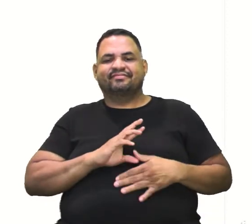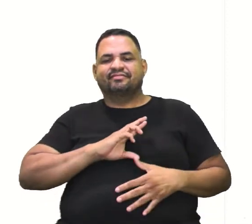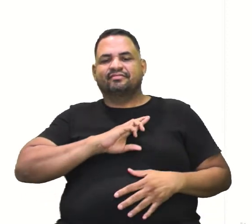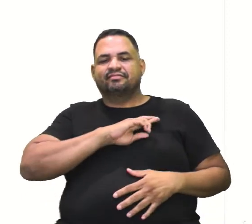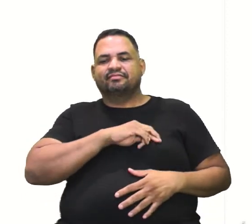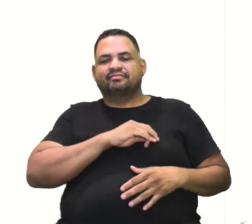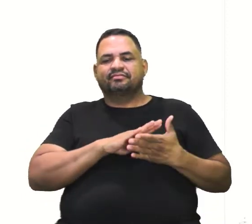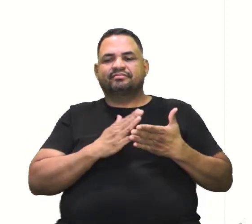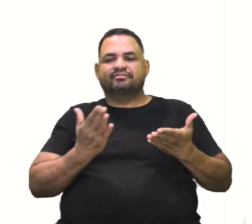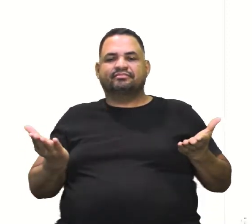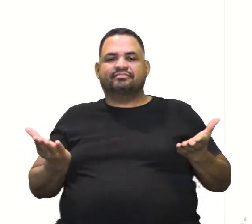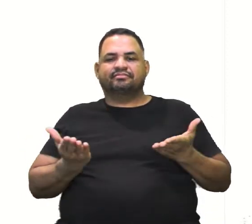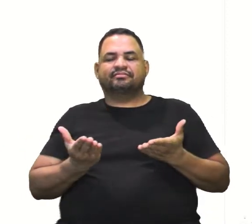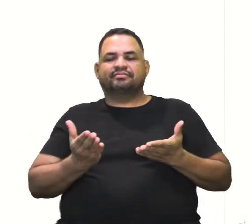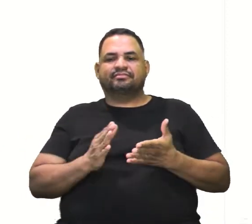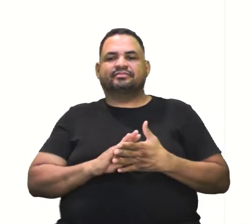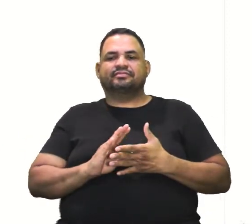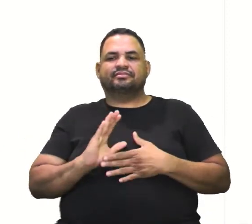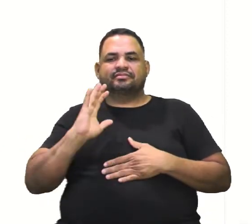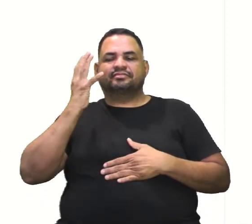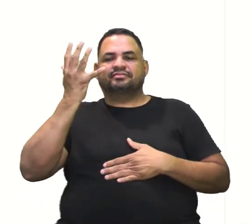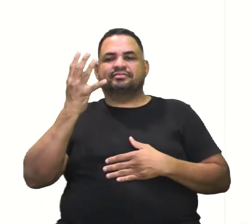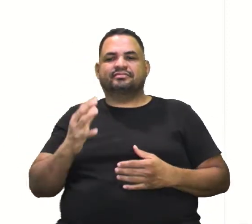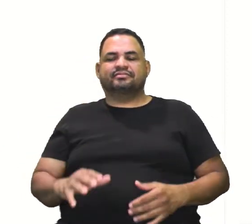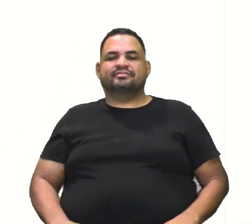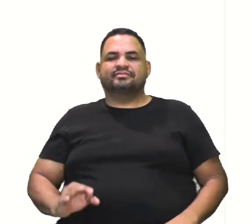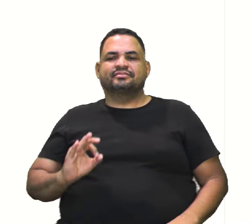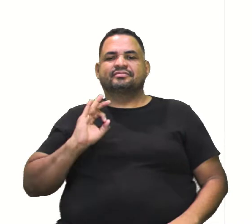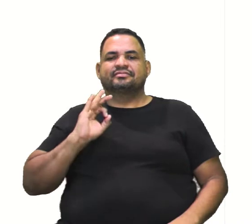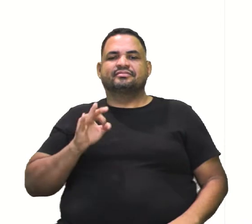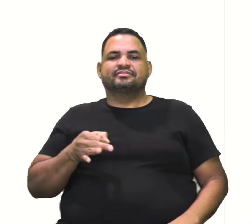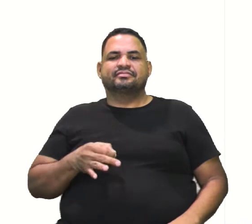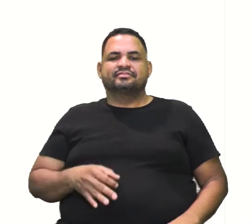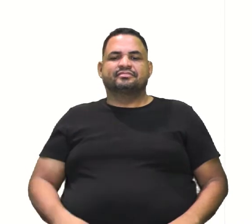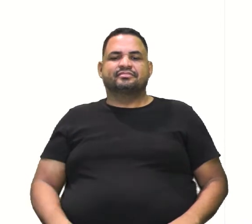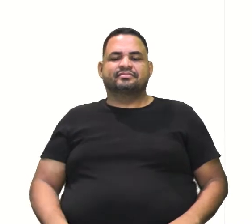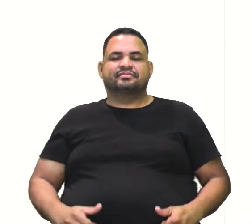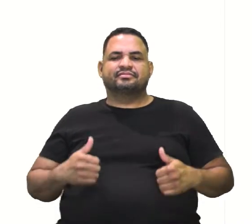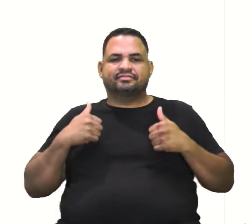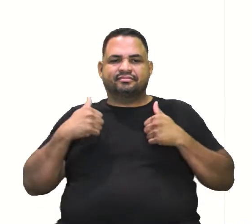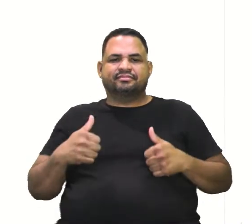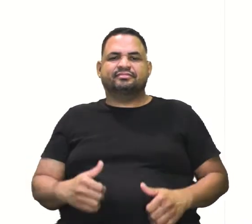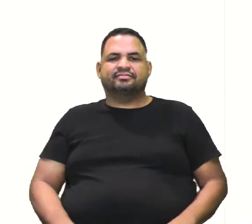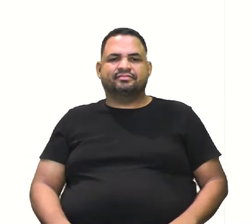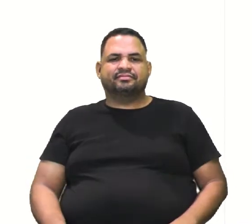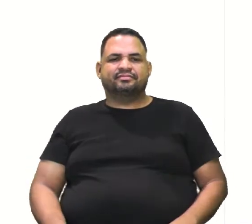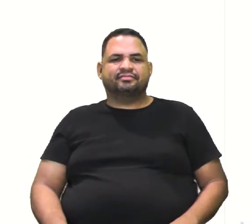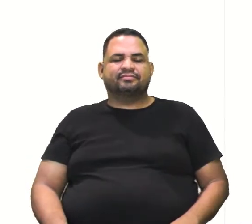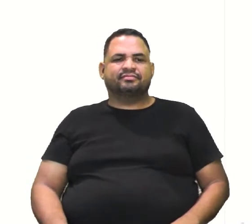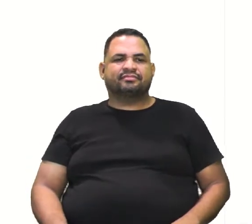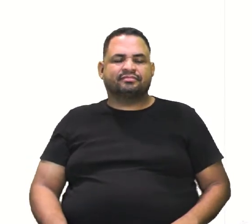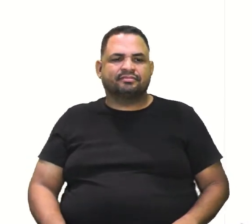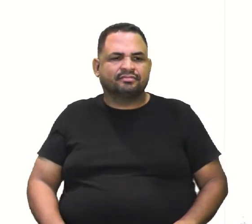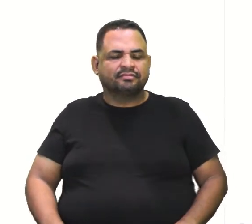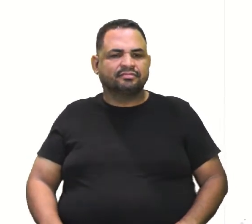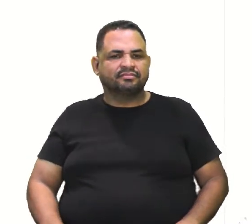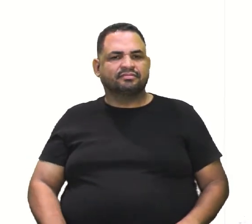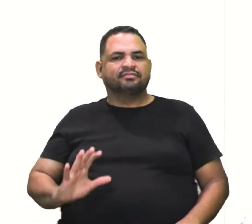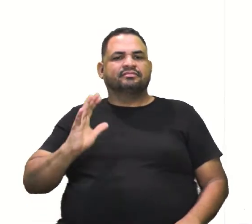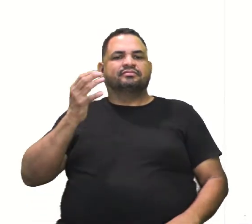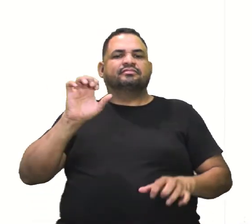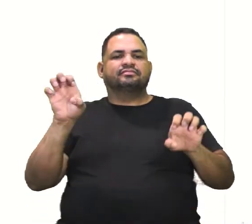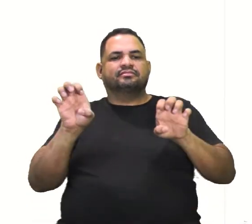que vamos ter como solucionar essa situação, tá certo? Beleza, beleza? Então vamos lá, vamos